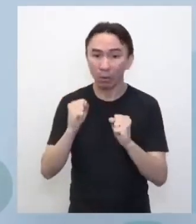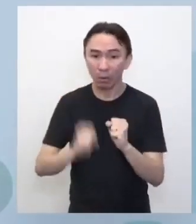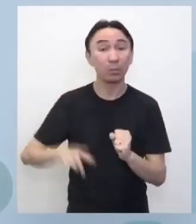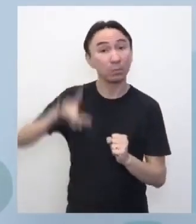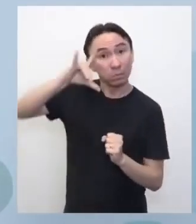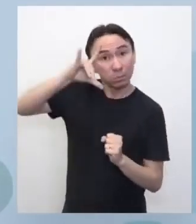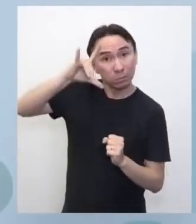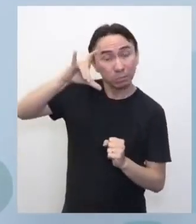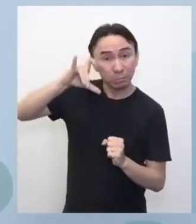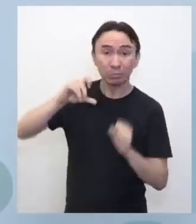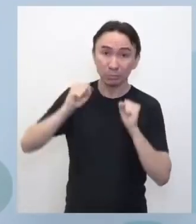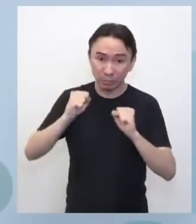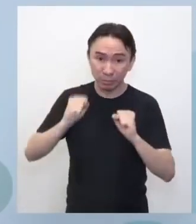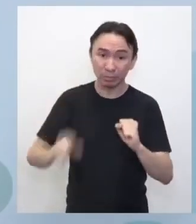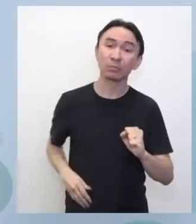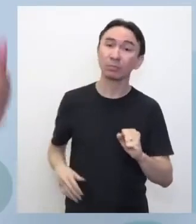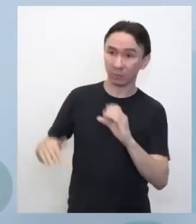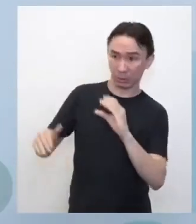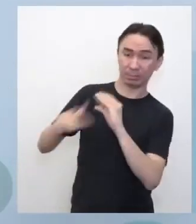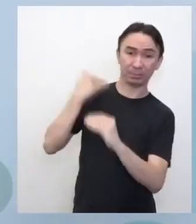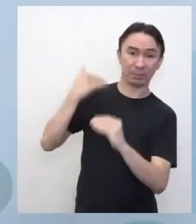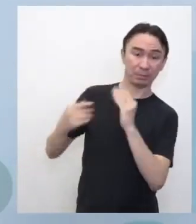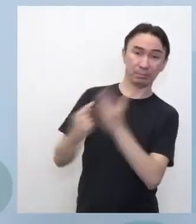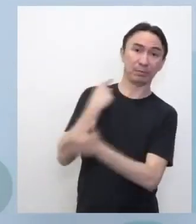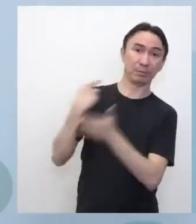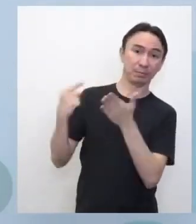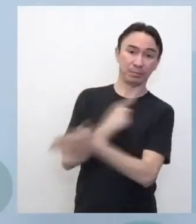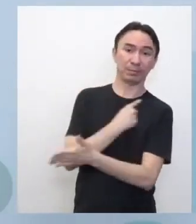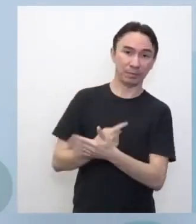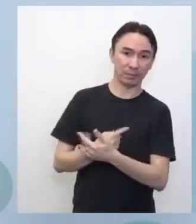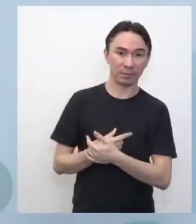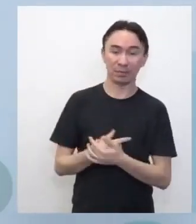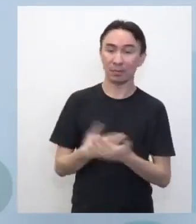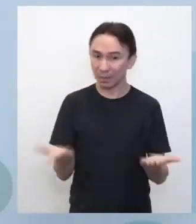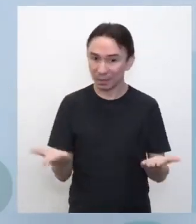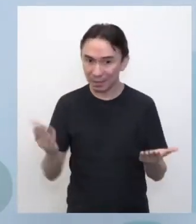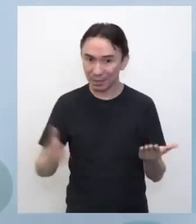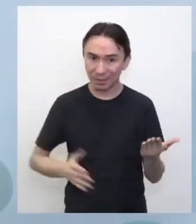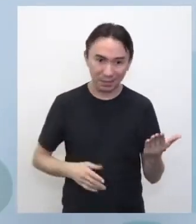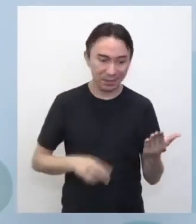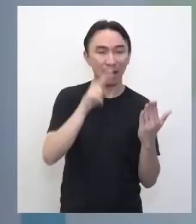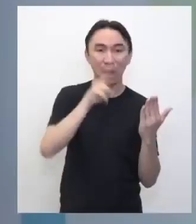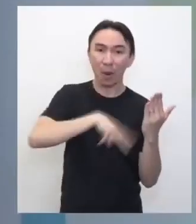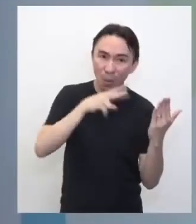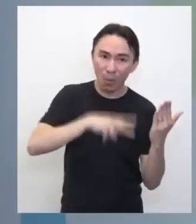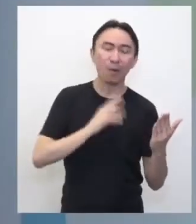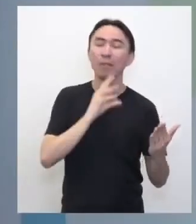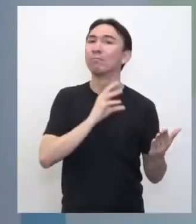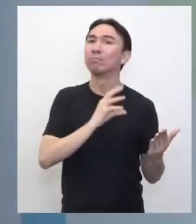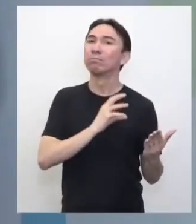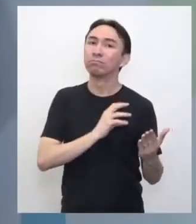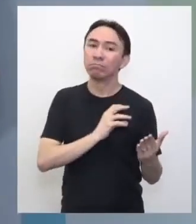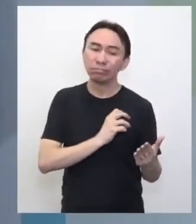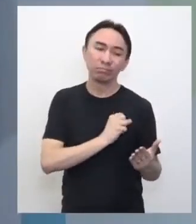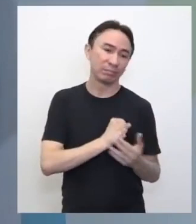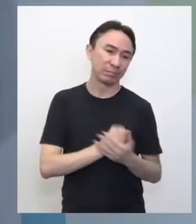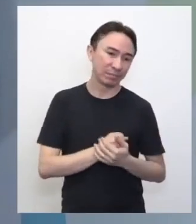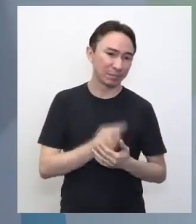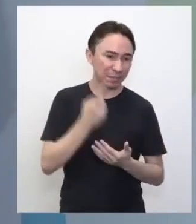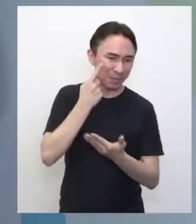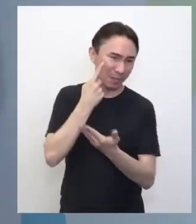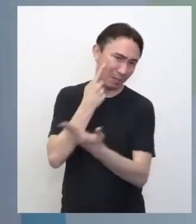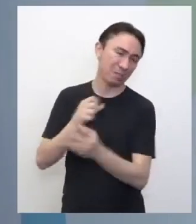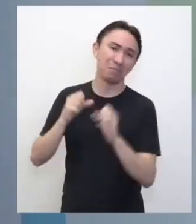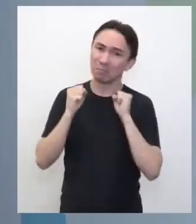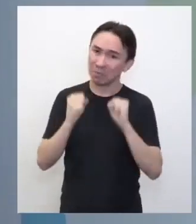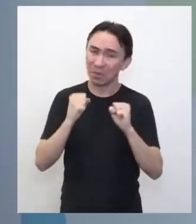Portuguesa, CMSP_EM. E vamos aí ao amor pela leitura que o prof. Mauro tá falando. Exato, claro, olha só. Nós temos aqui um livro que conta histórias de amor,